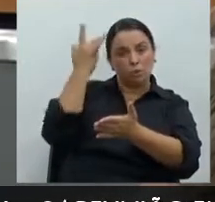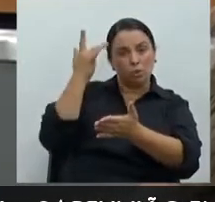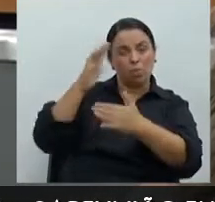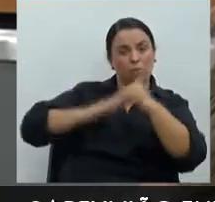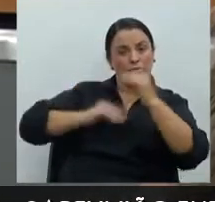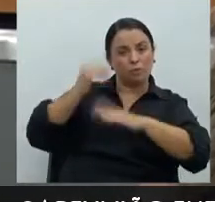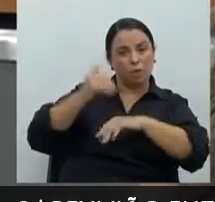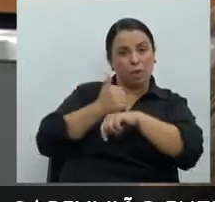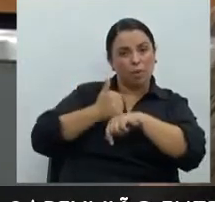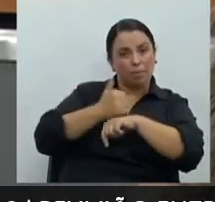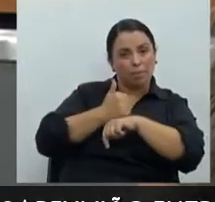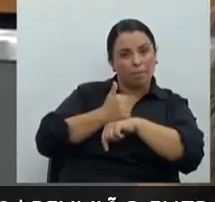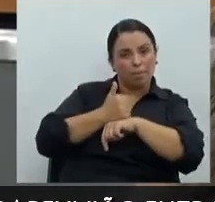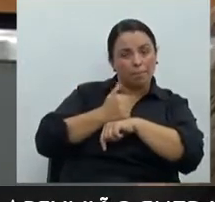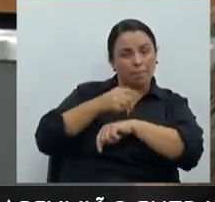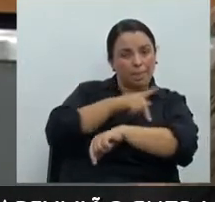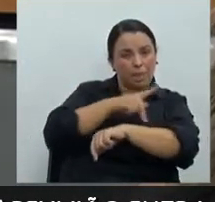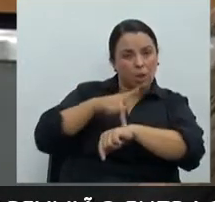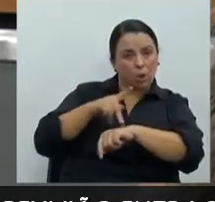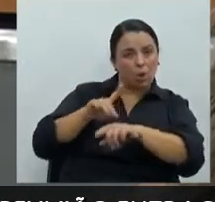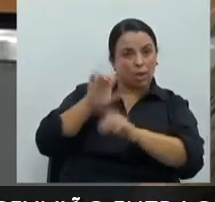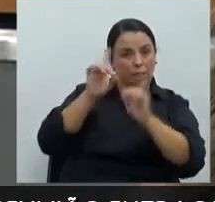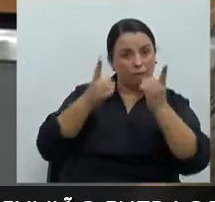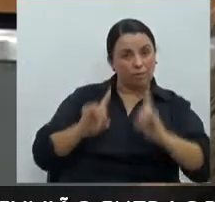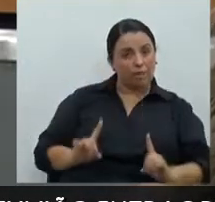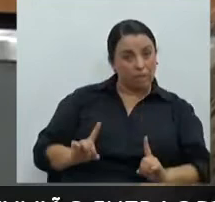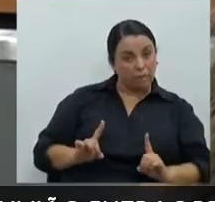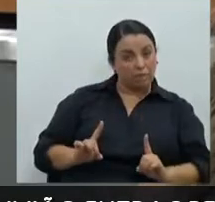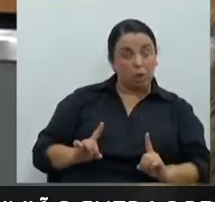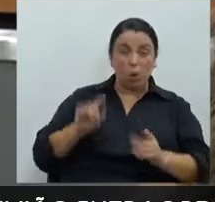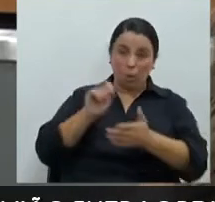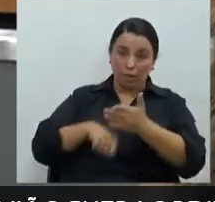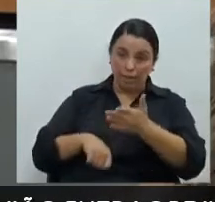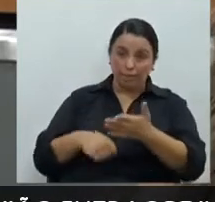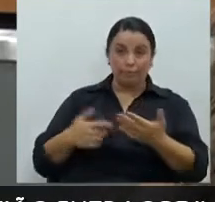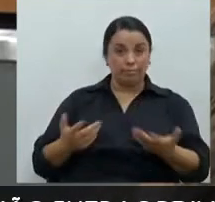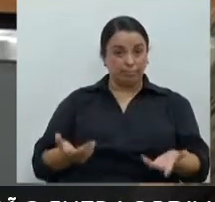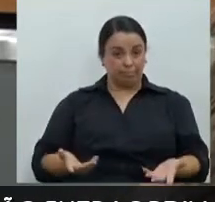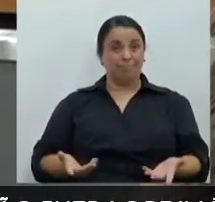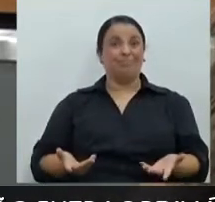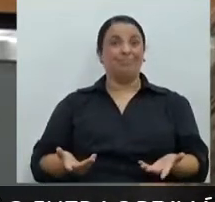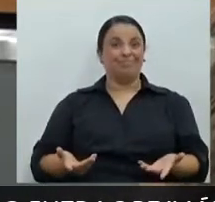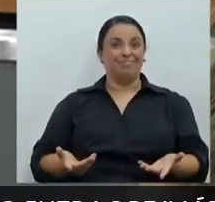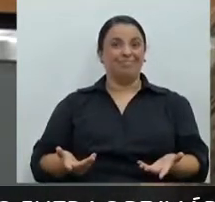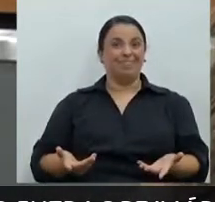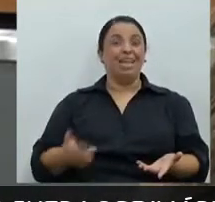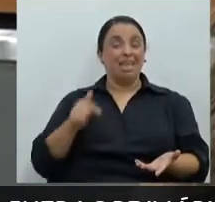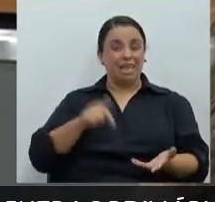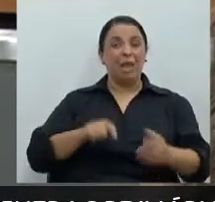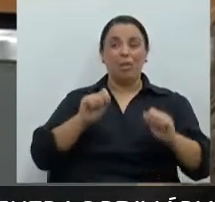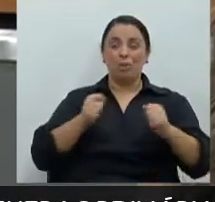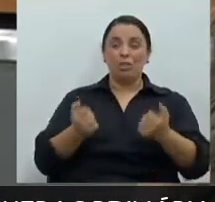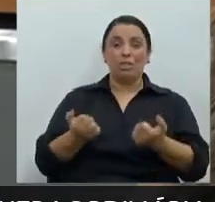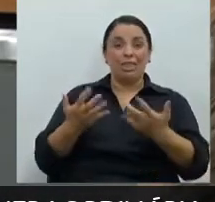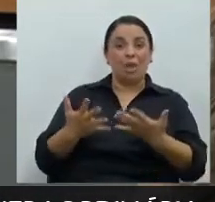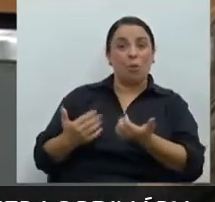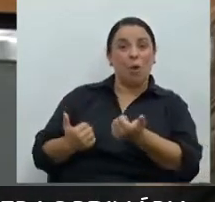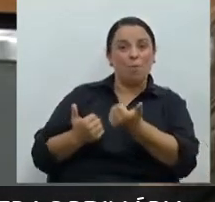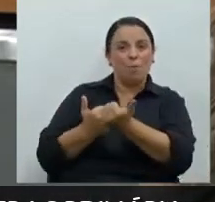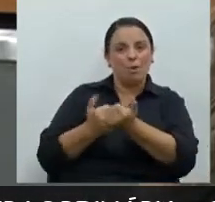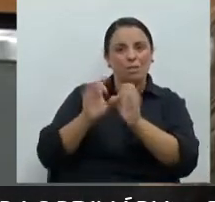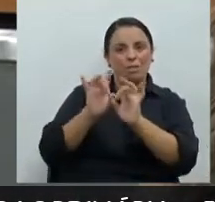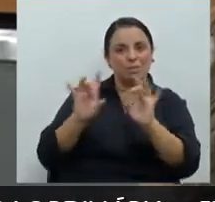Não, será que contratariam uma pedagoga com deficiência que pudesse dar um apoio educacional especializado? Ou